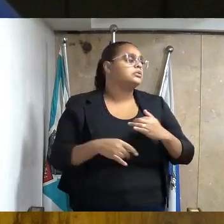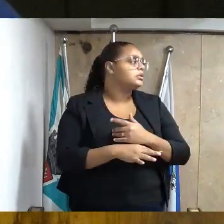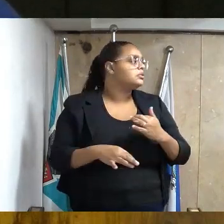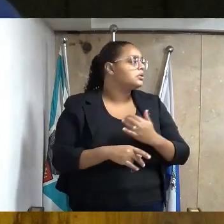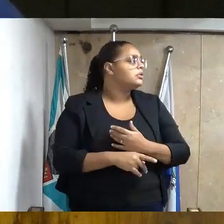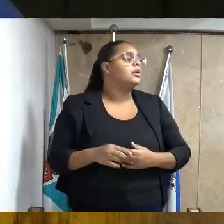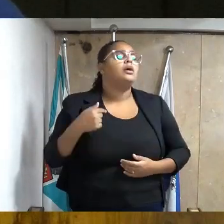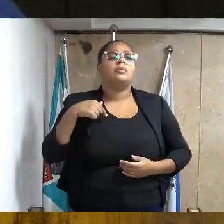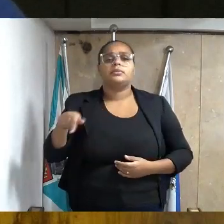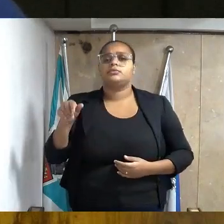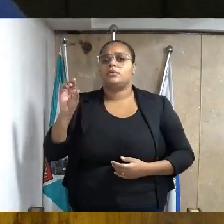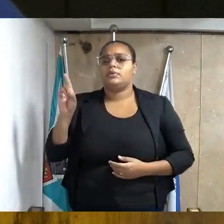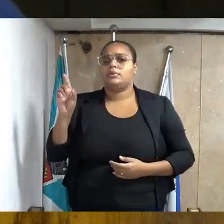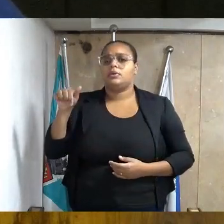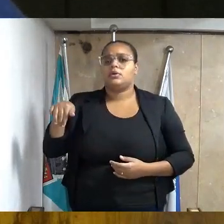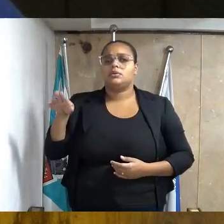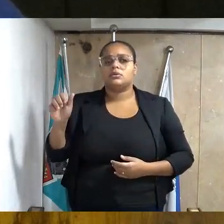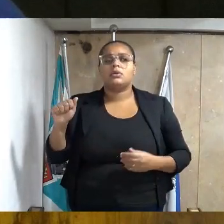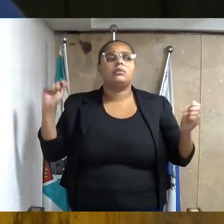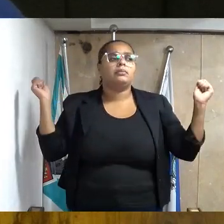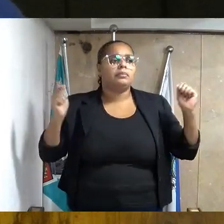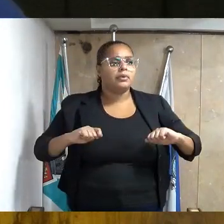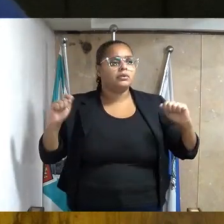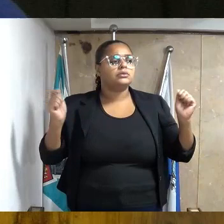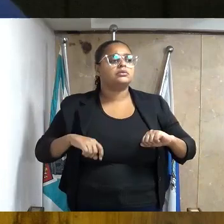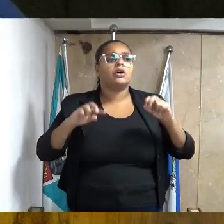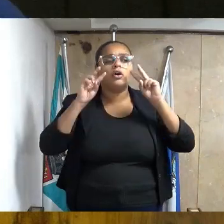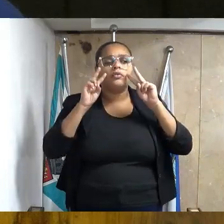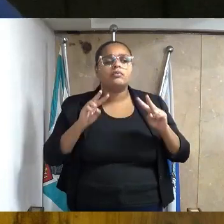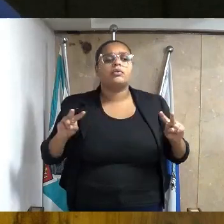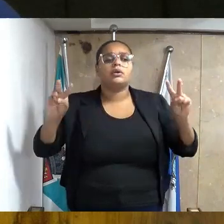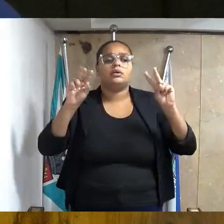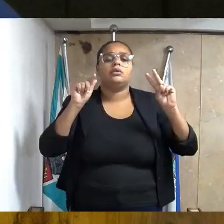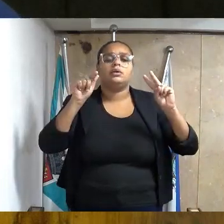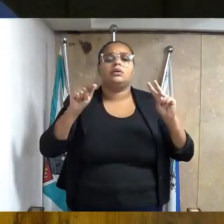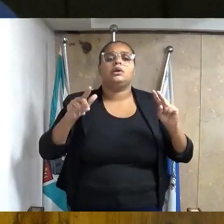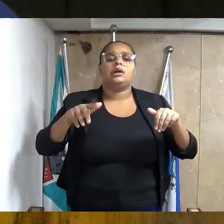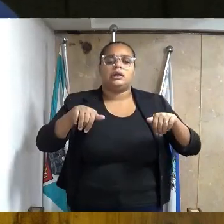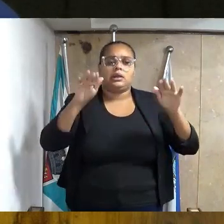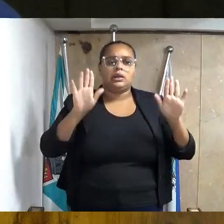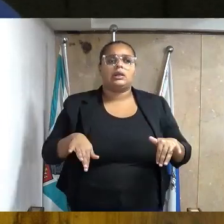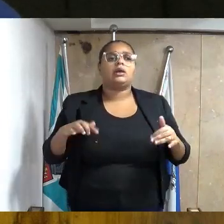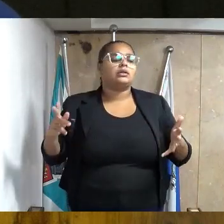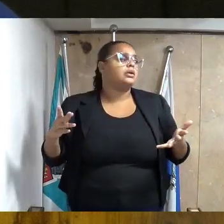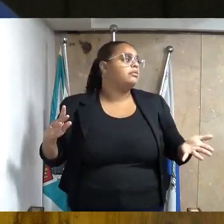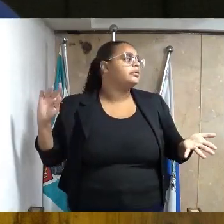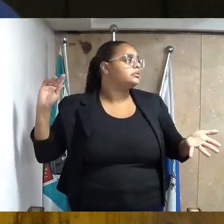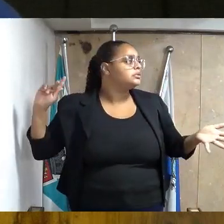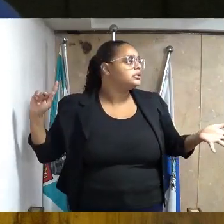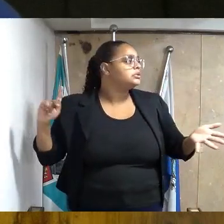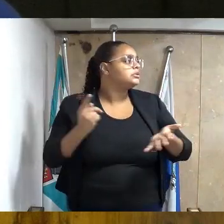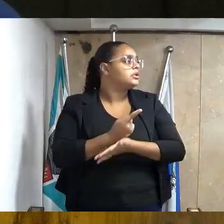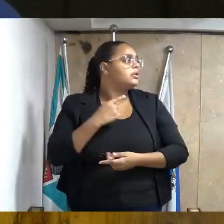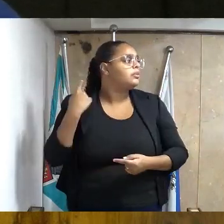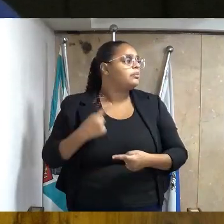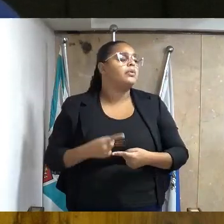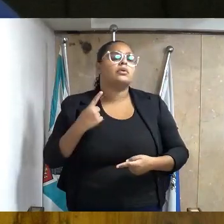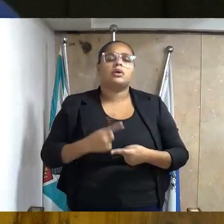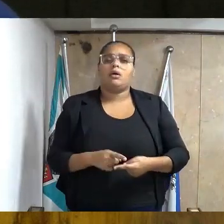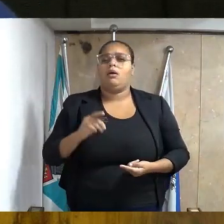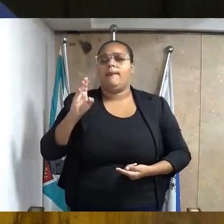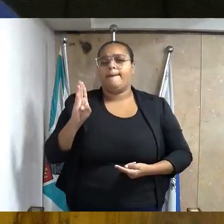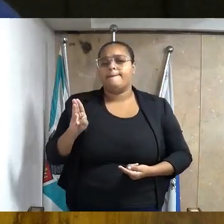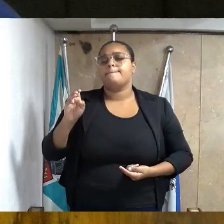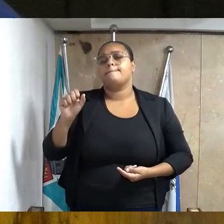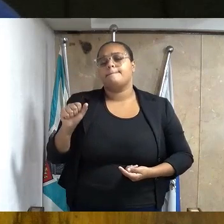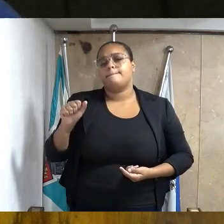que o Detran possa verificar o que estava acontecendo, porque as blitz estavam